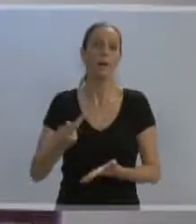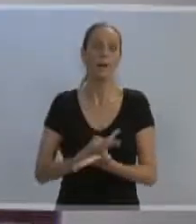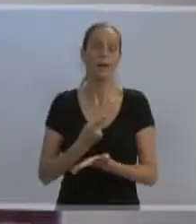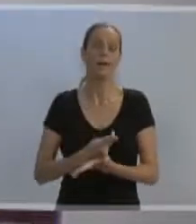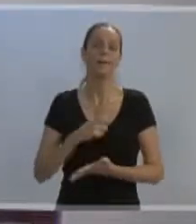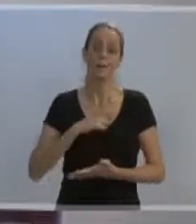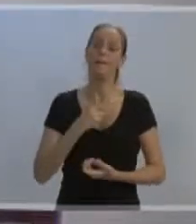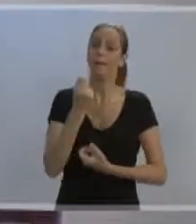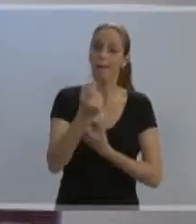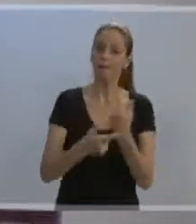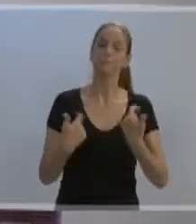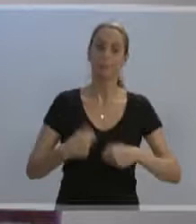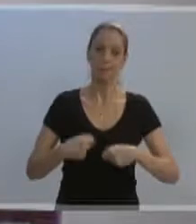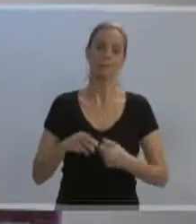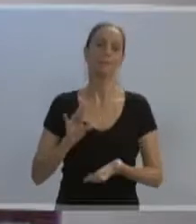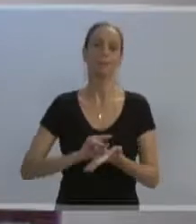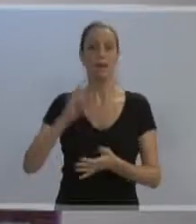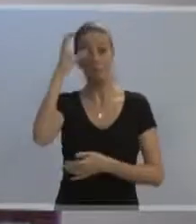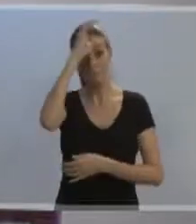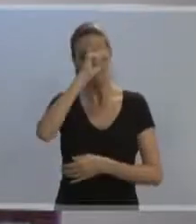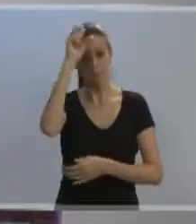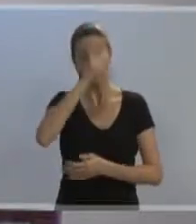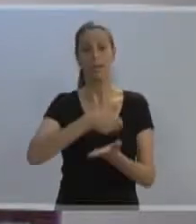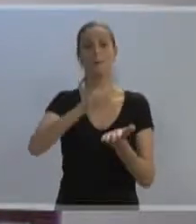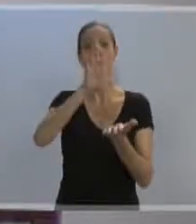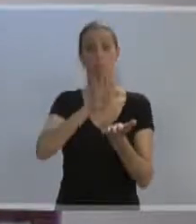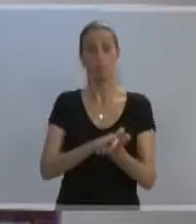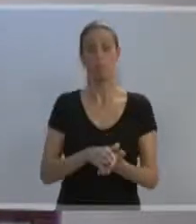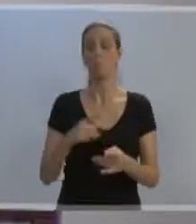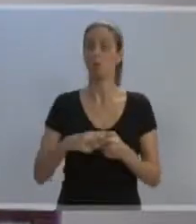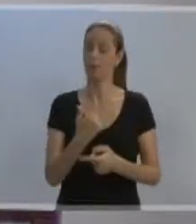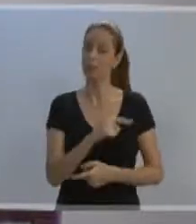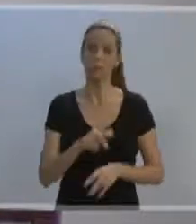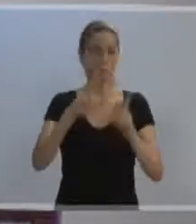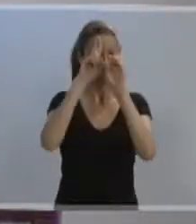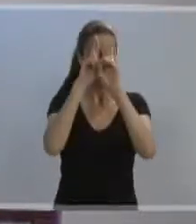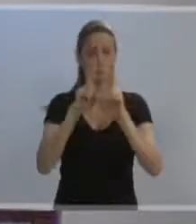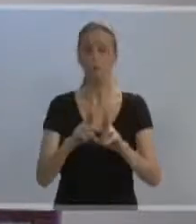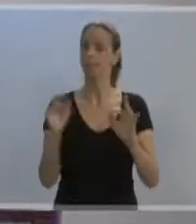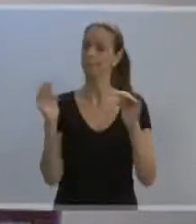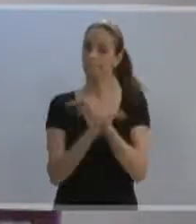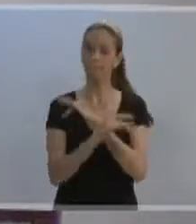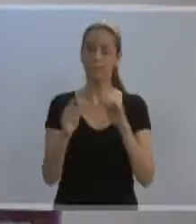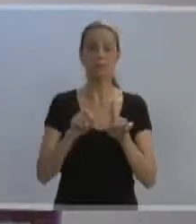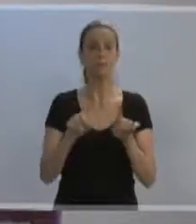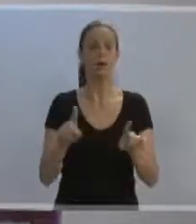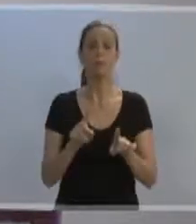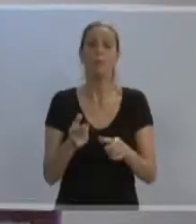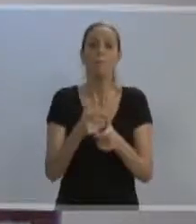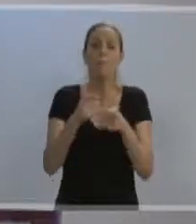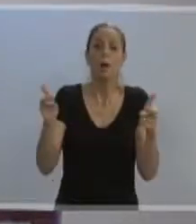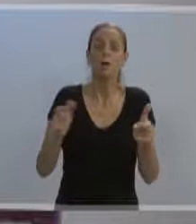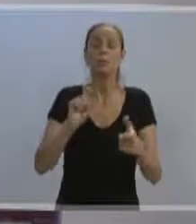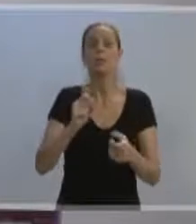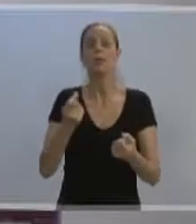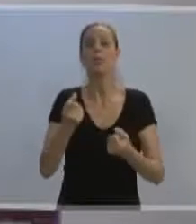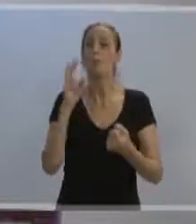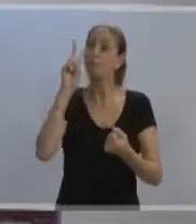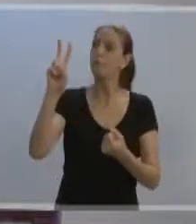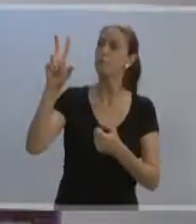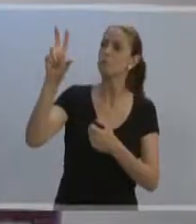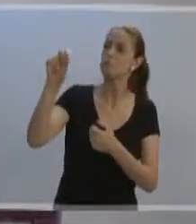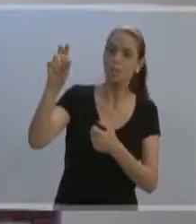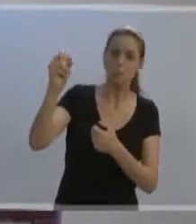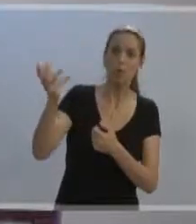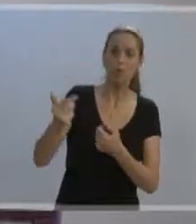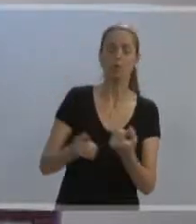precisam se é penalizado que são imprudentes mas na maioria das vezes são pessoas de boa índole que não tem obra nenhuma intenção taf